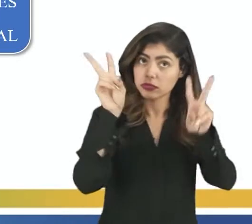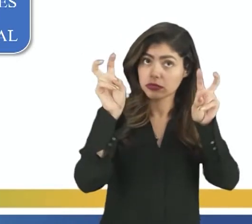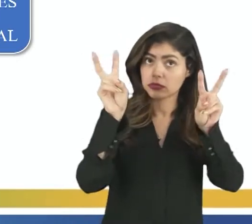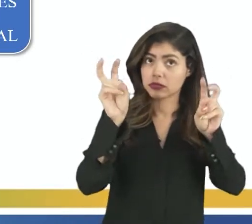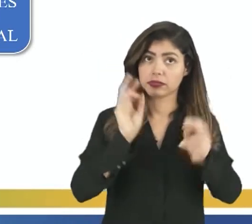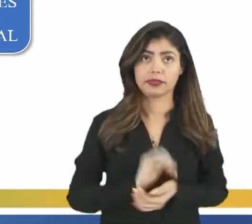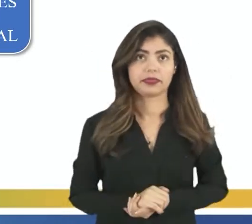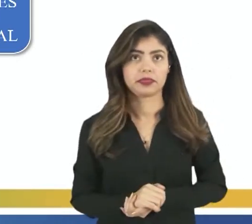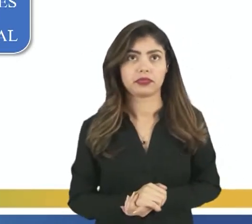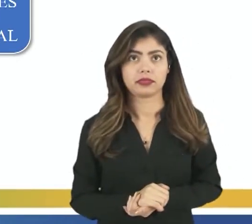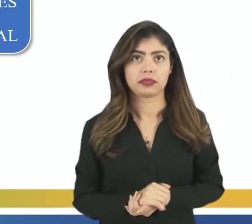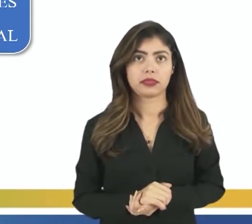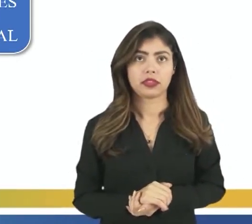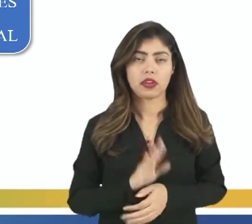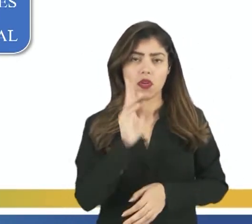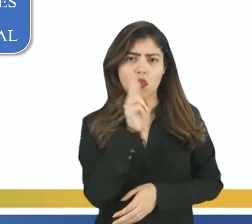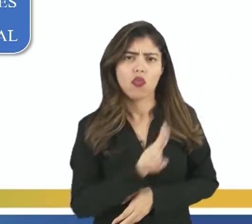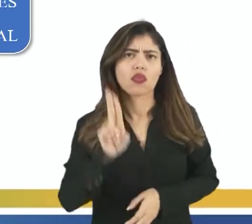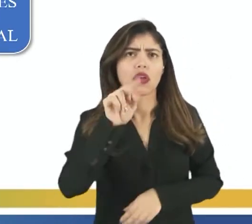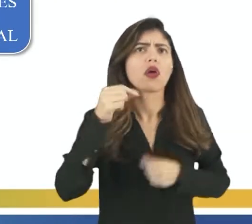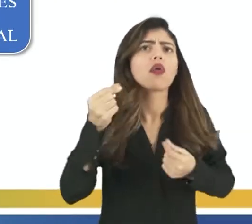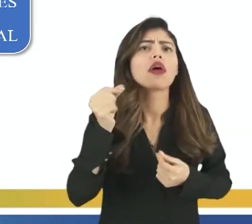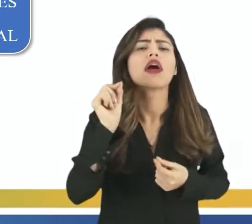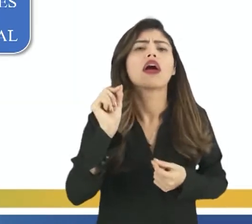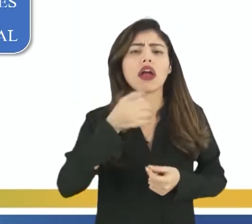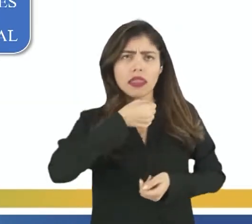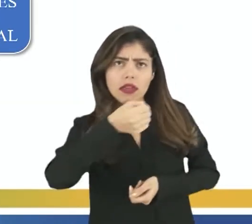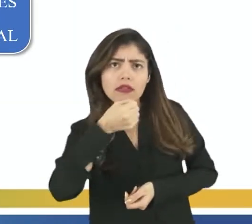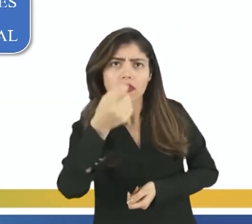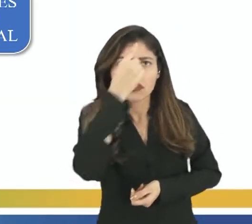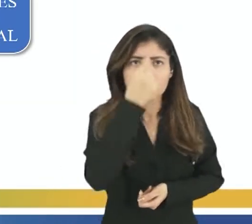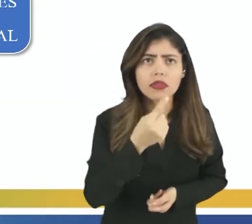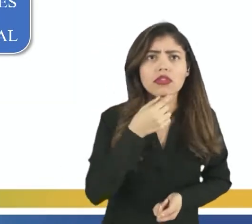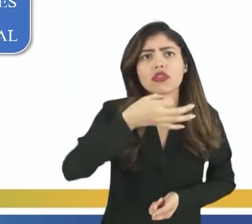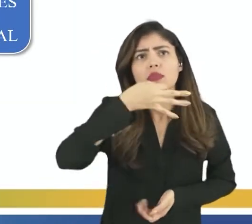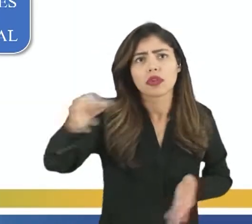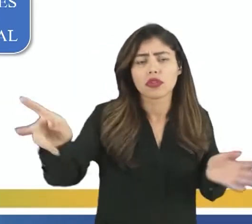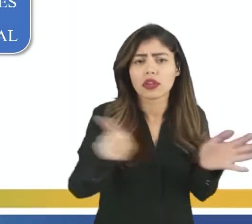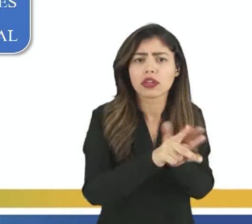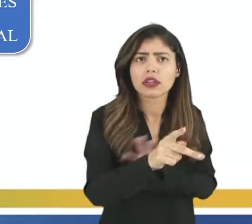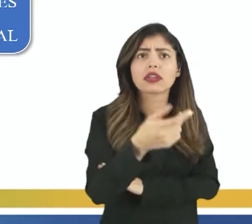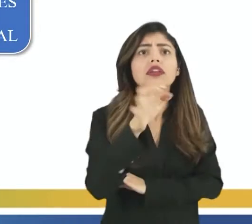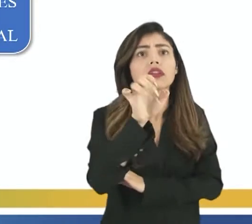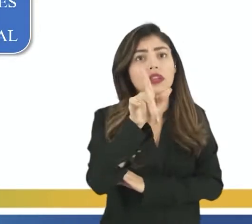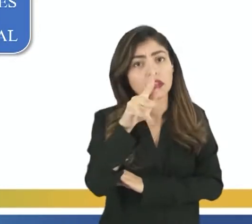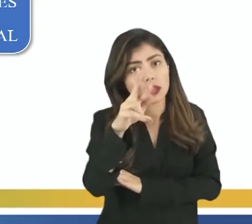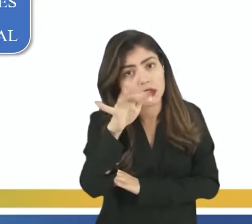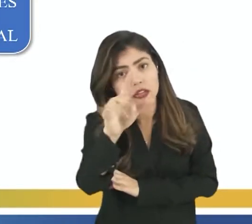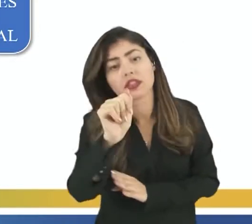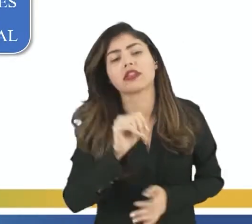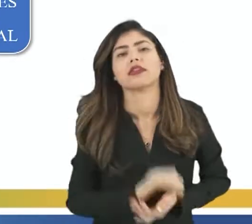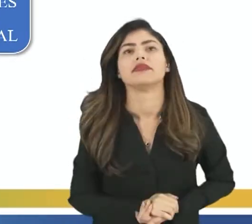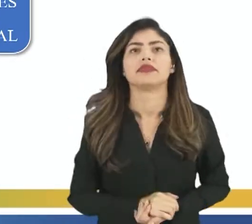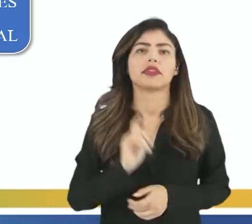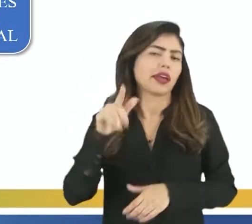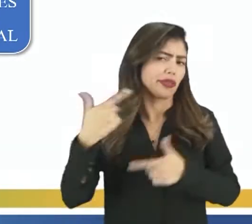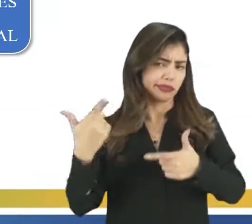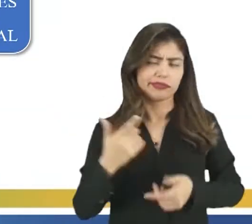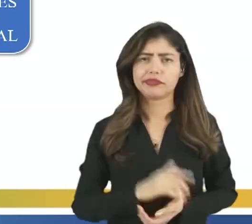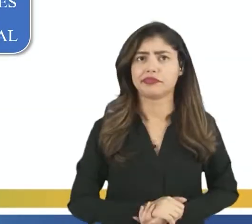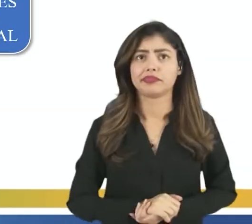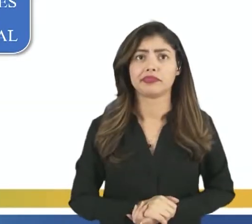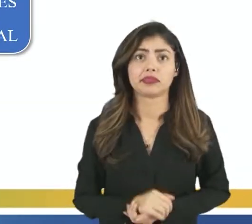tema, os recursos que a gente vai utilizar, como entrevista, imagens, opiniões de especialistas e dentre